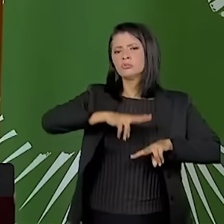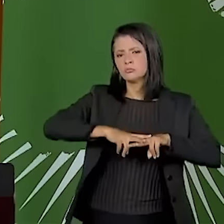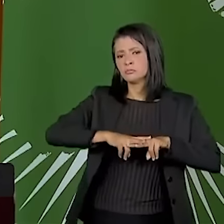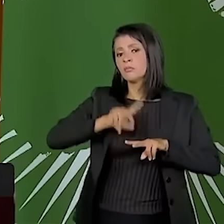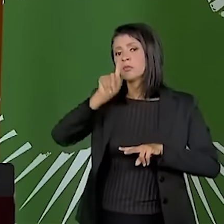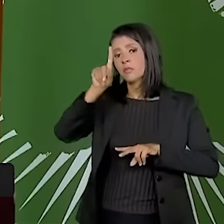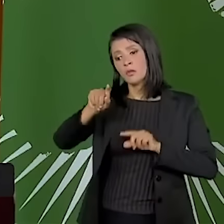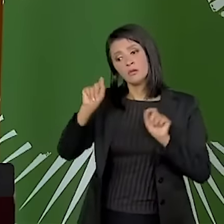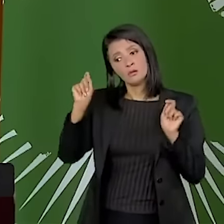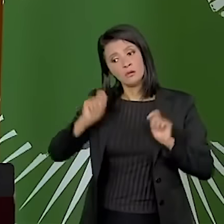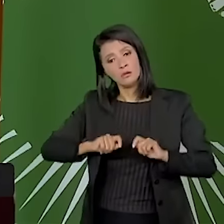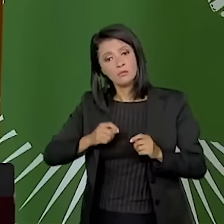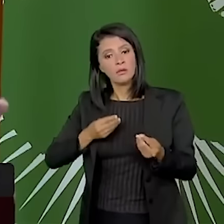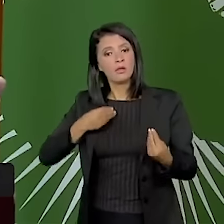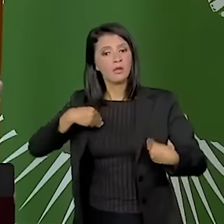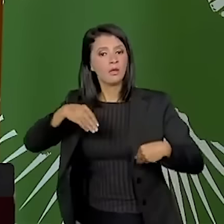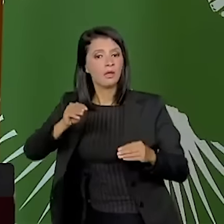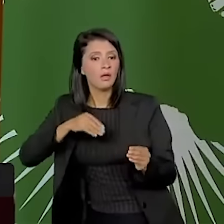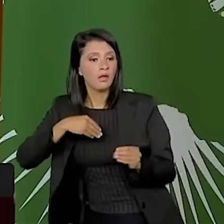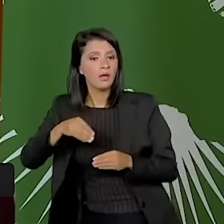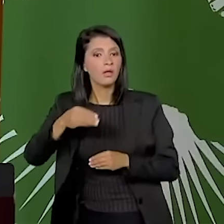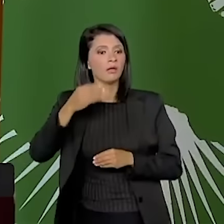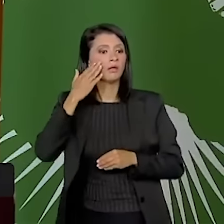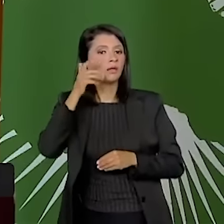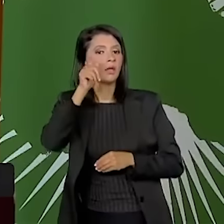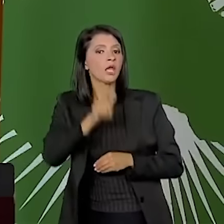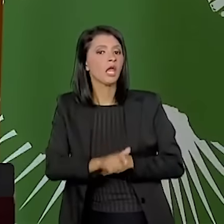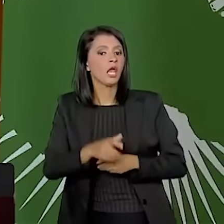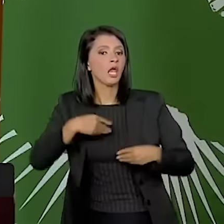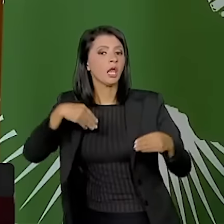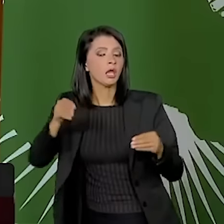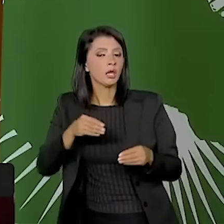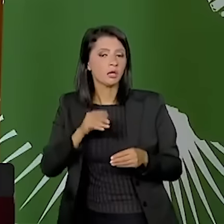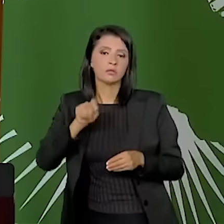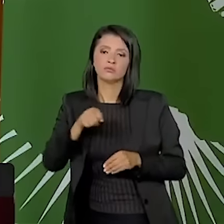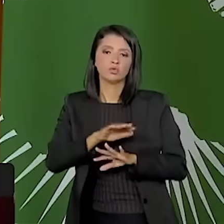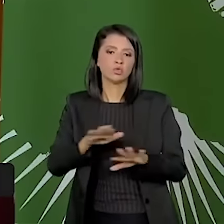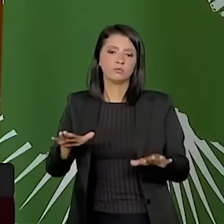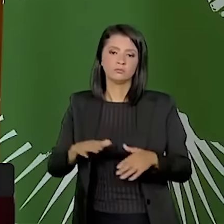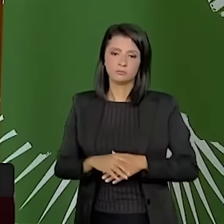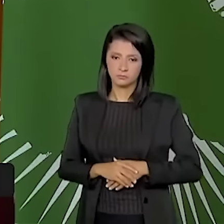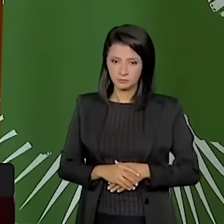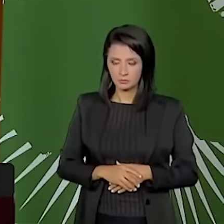pode ter havido relaxamento e nós vamos saber de quem. Só isso.